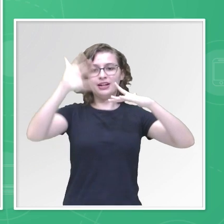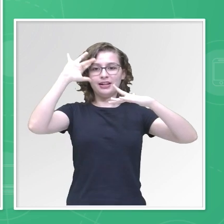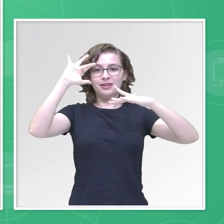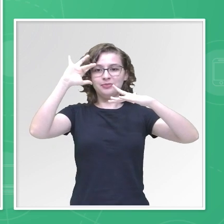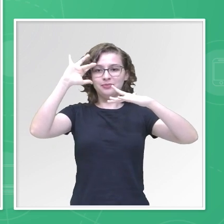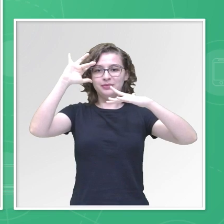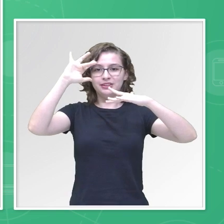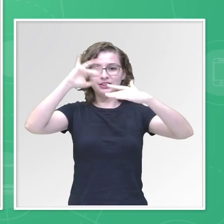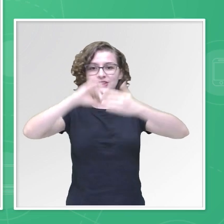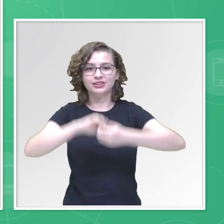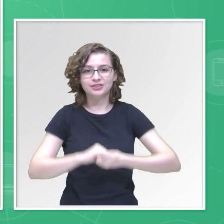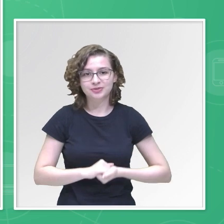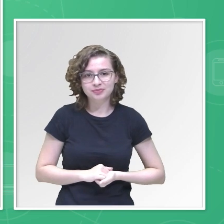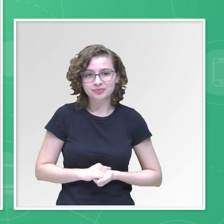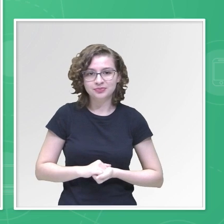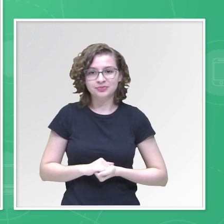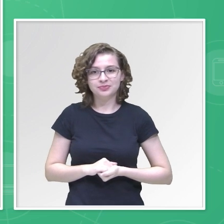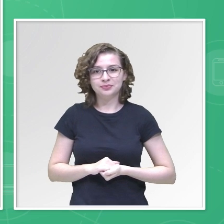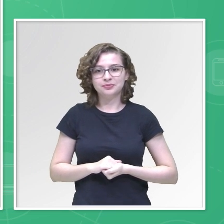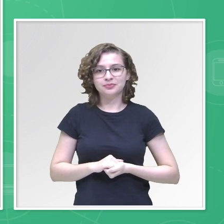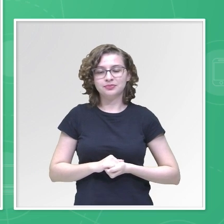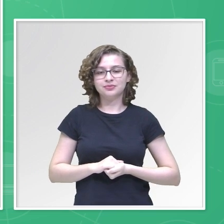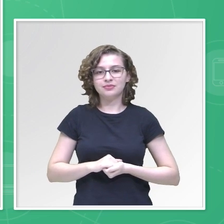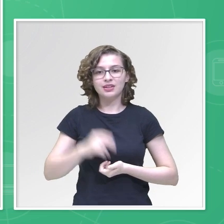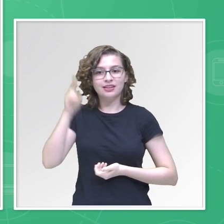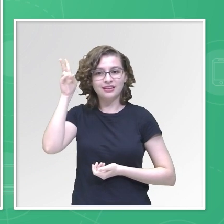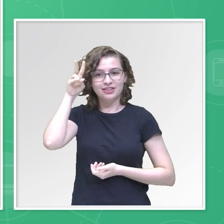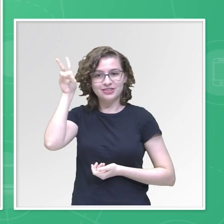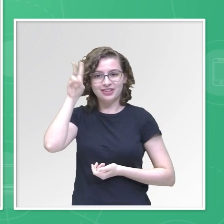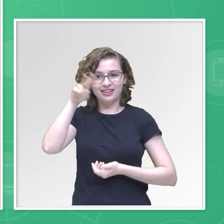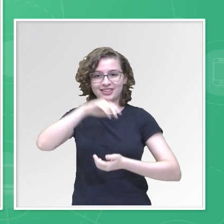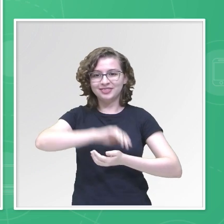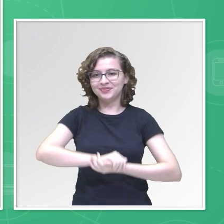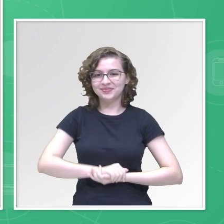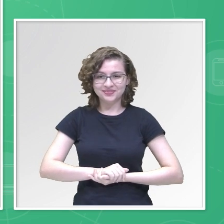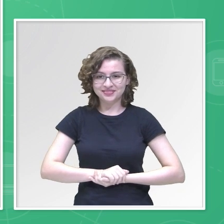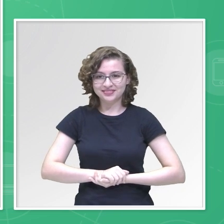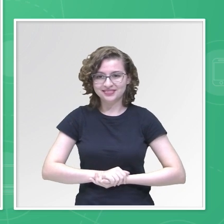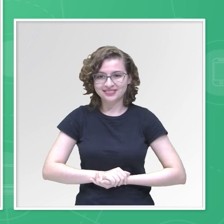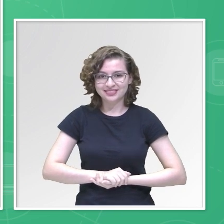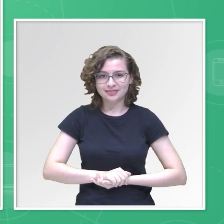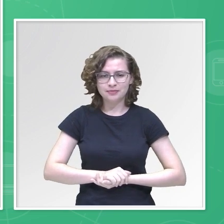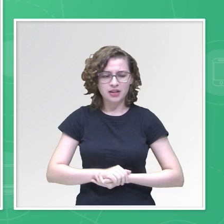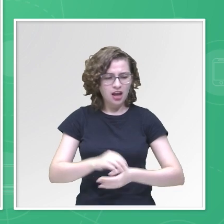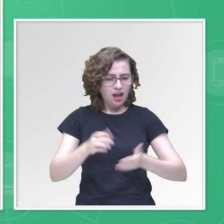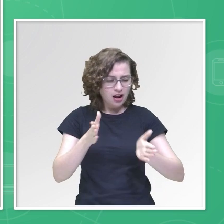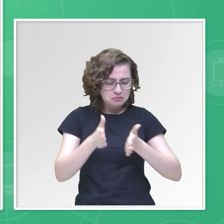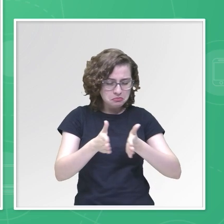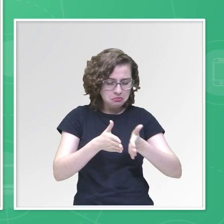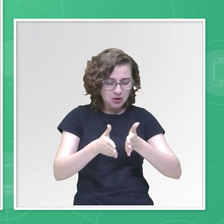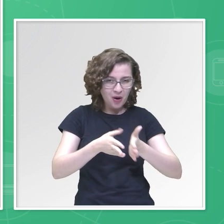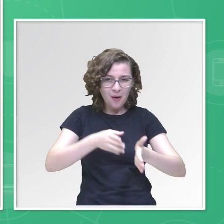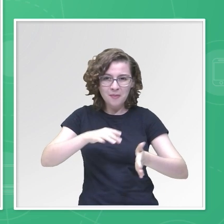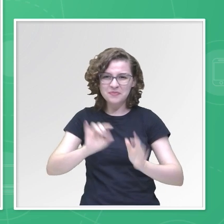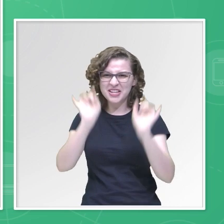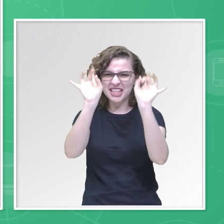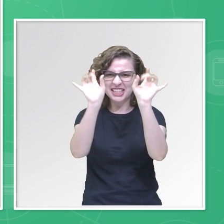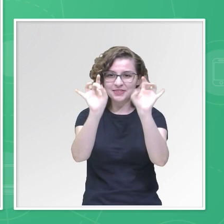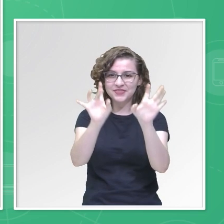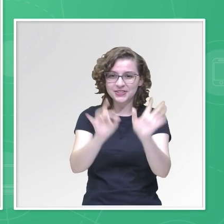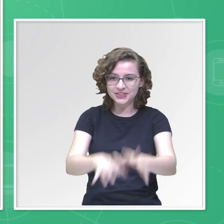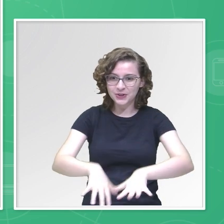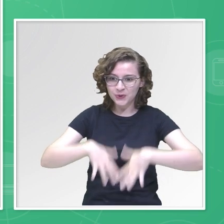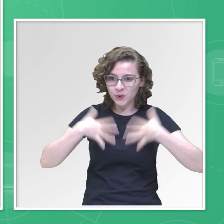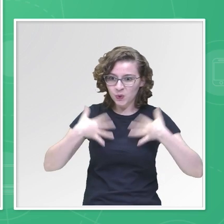cume vamos dizer assim da história né da narrativa que ele momento especial um momento mais emocionante que você